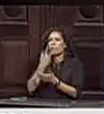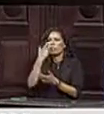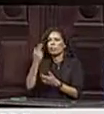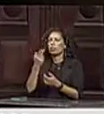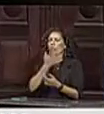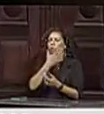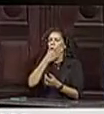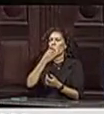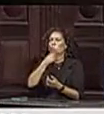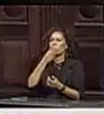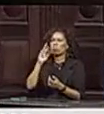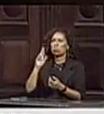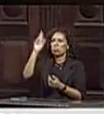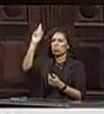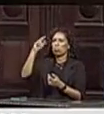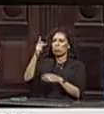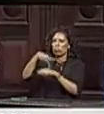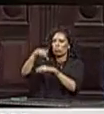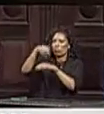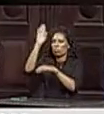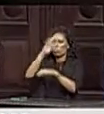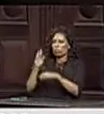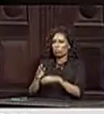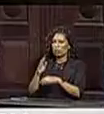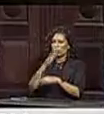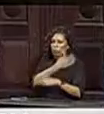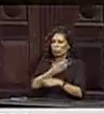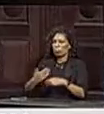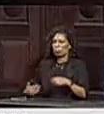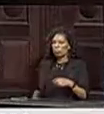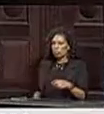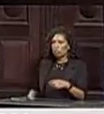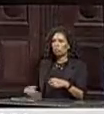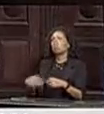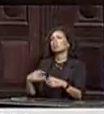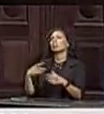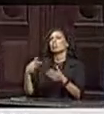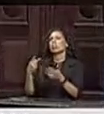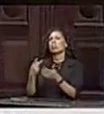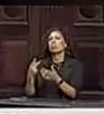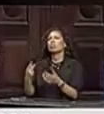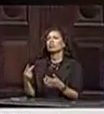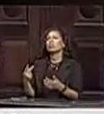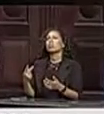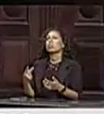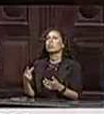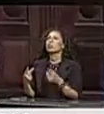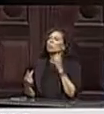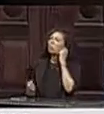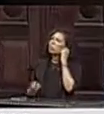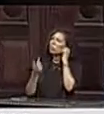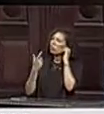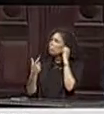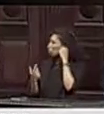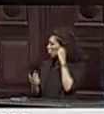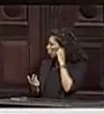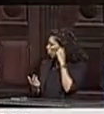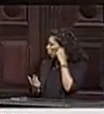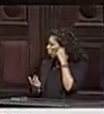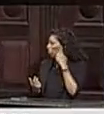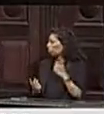acordado prevalece sobre o legislado. E aí há um aspecto interessante